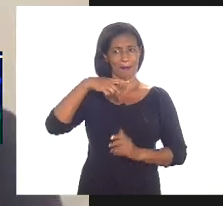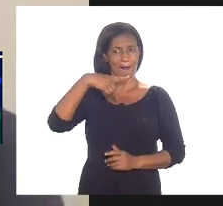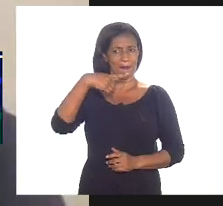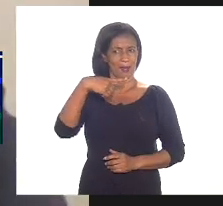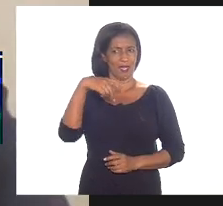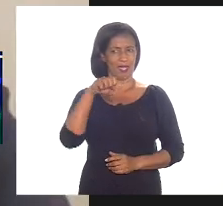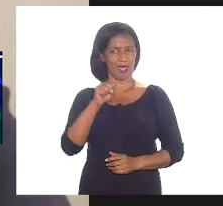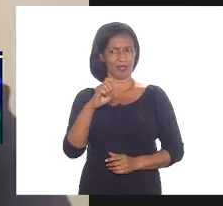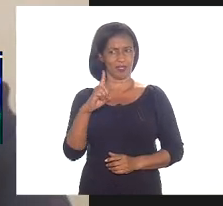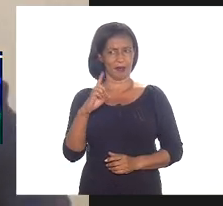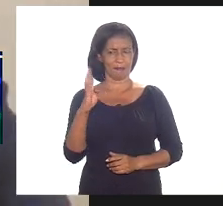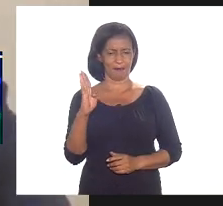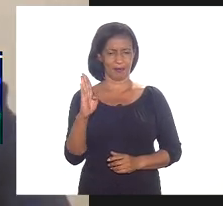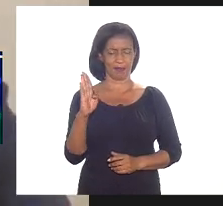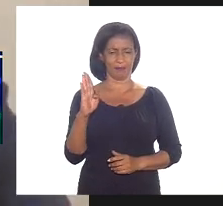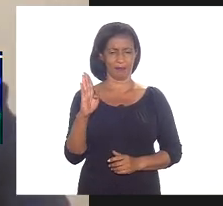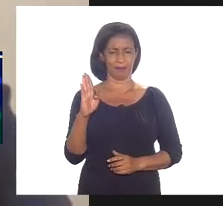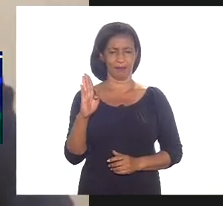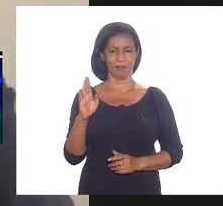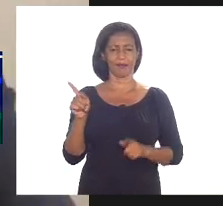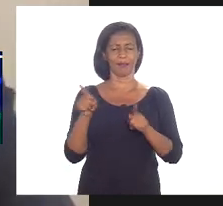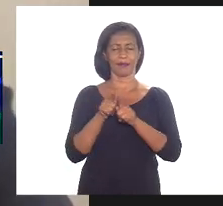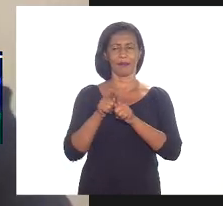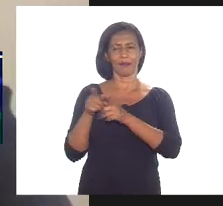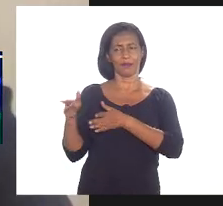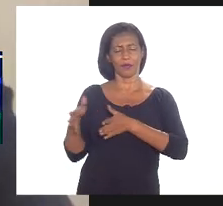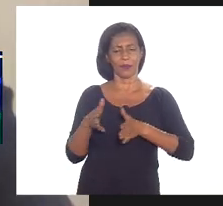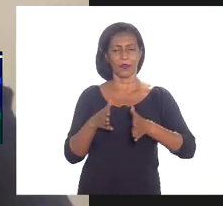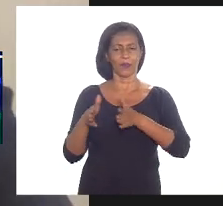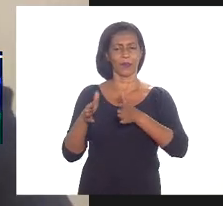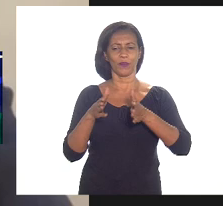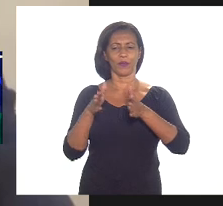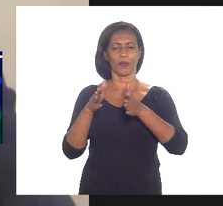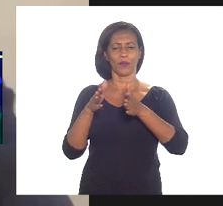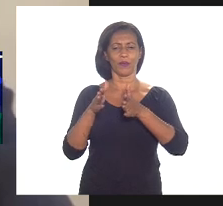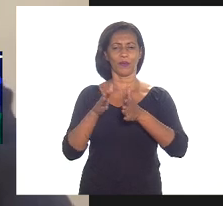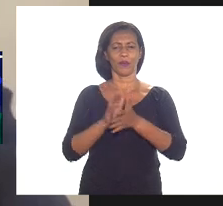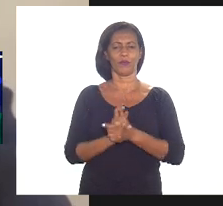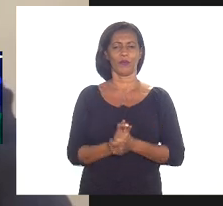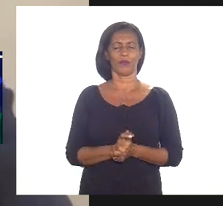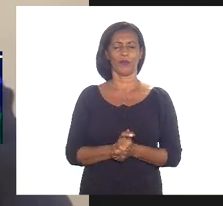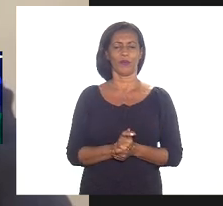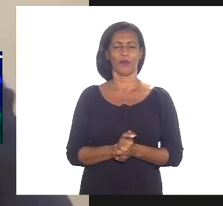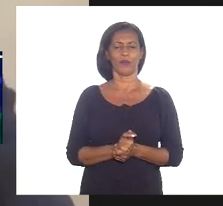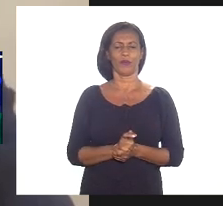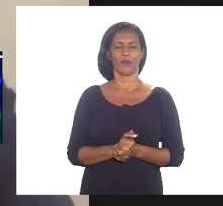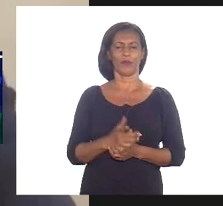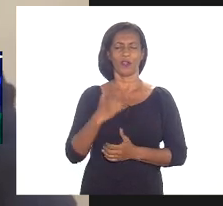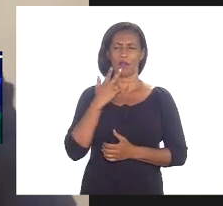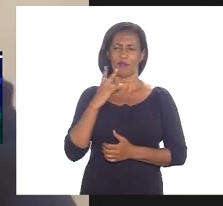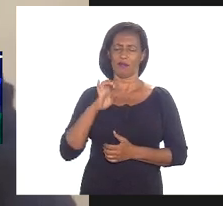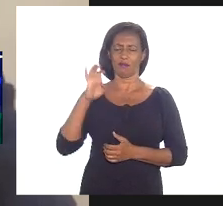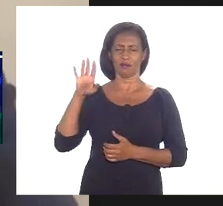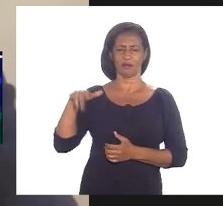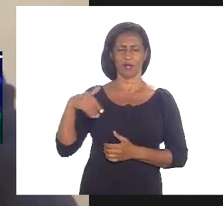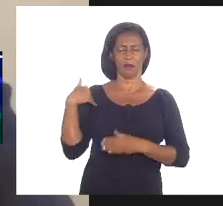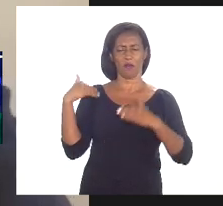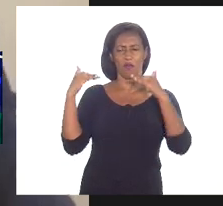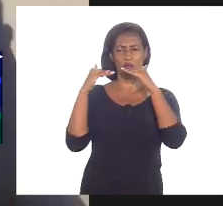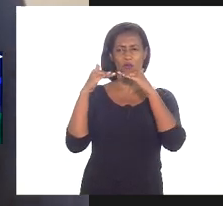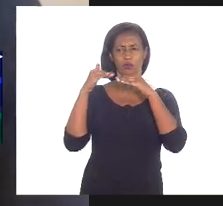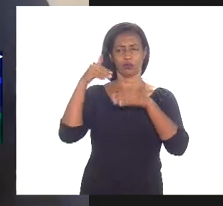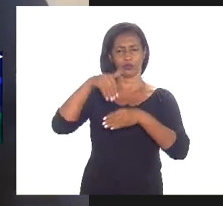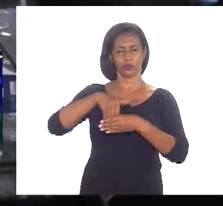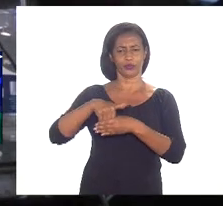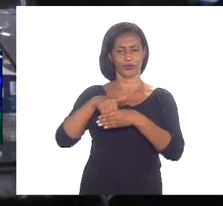PSDB e tem uma trajetória e como há de se falar portanto eu boto é